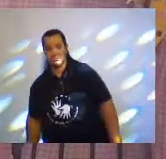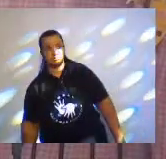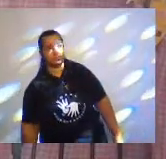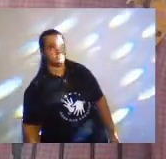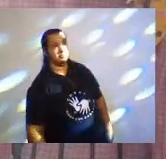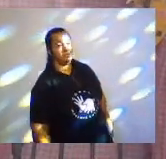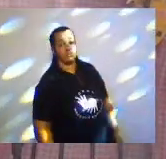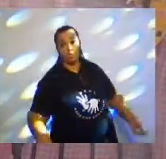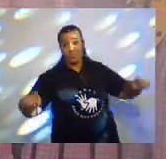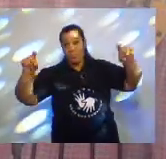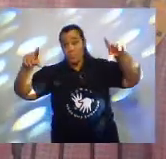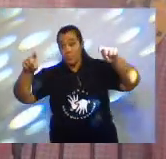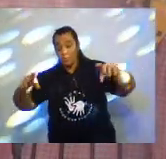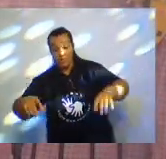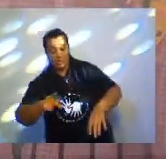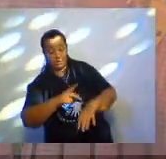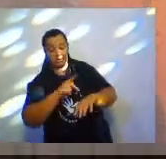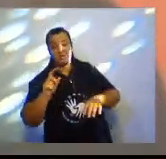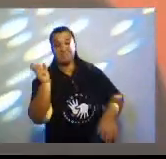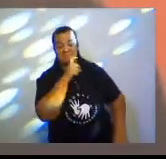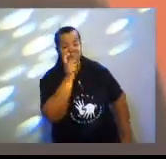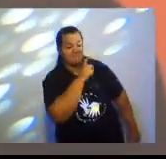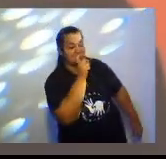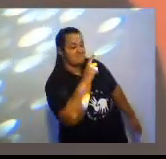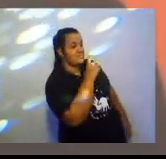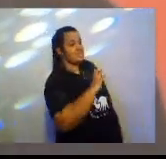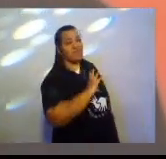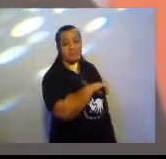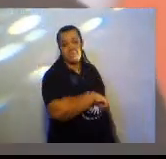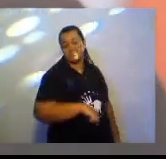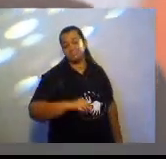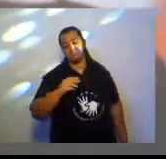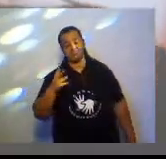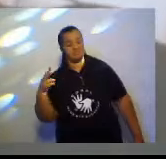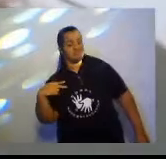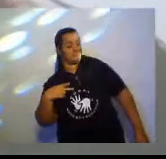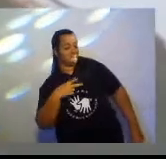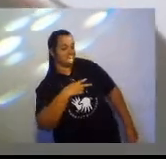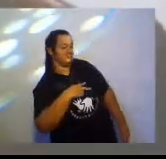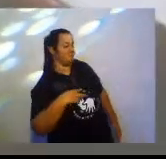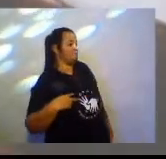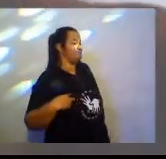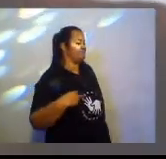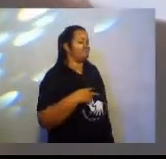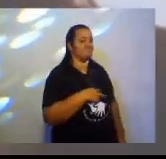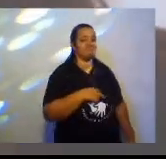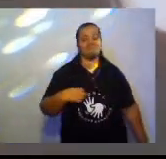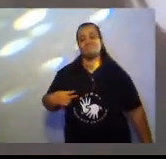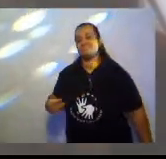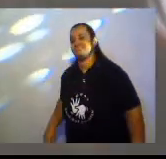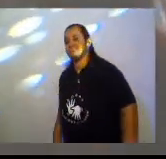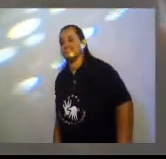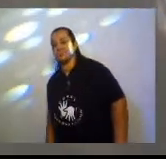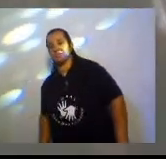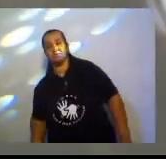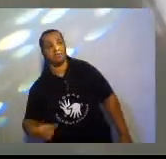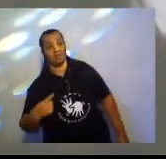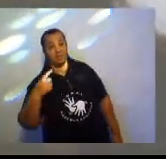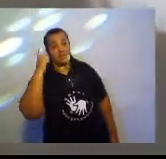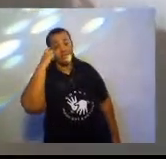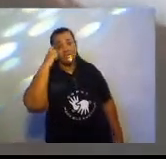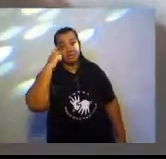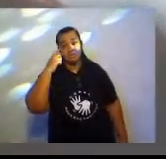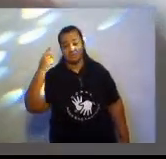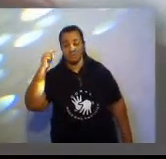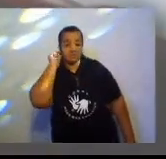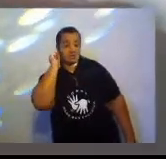E no brilho de uma pedra falsa, nem amor a quem não merecia. Eu pensei que era uma